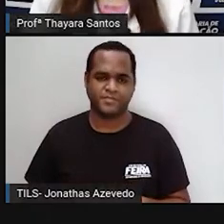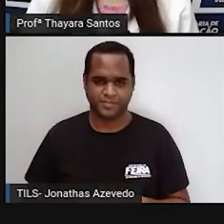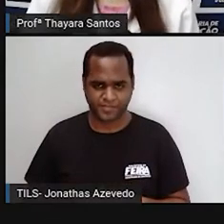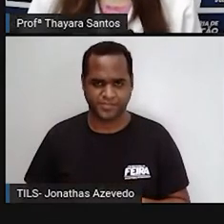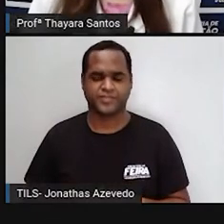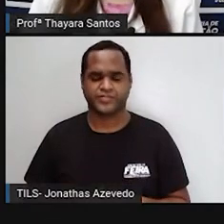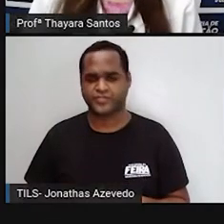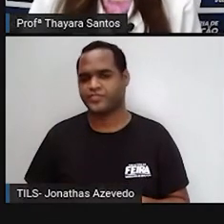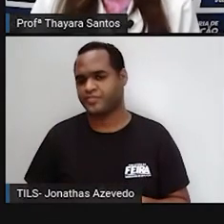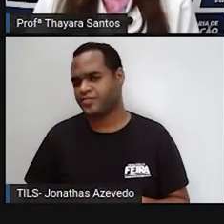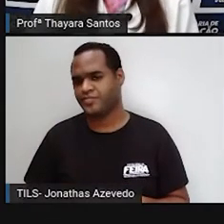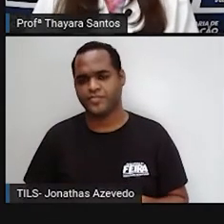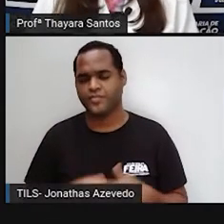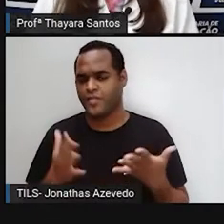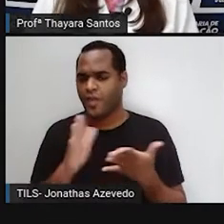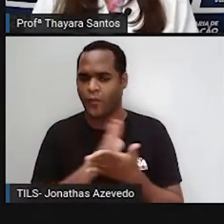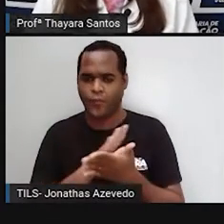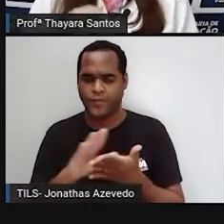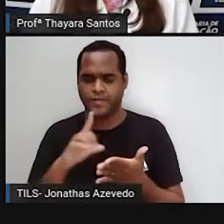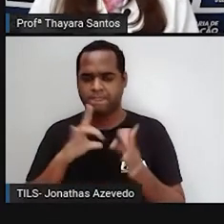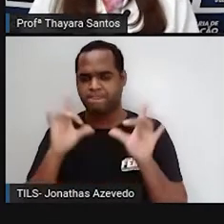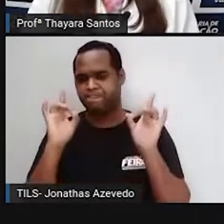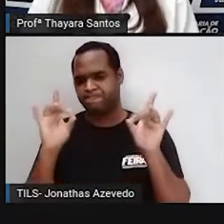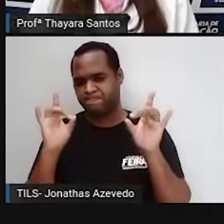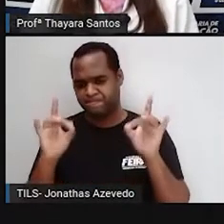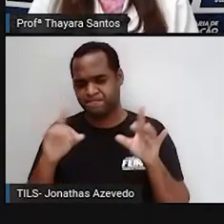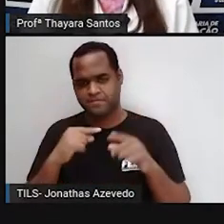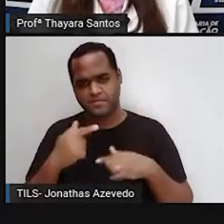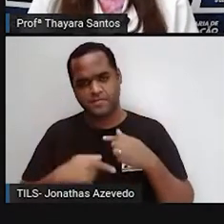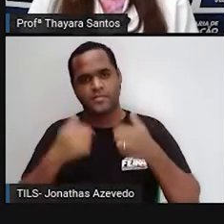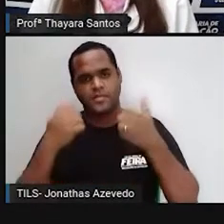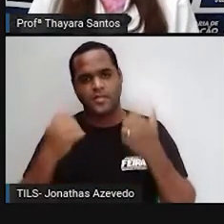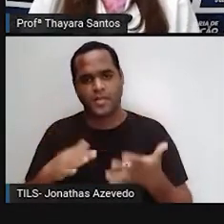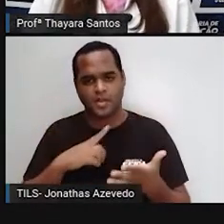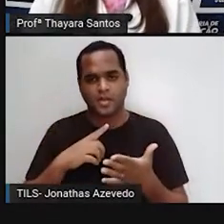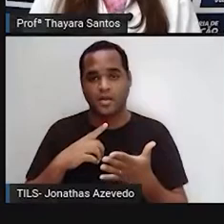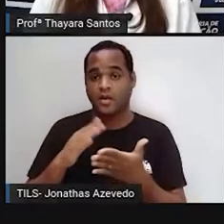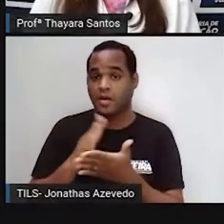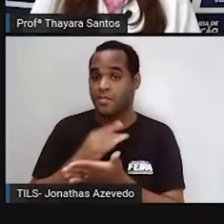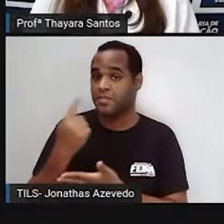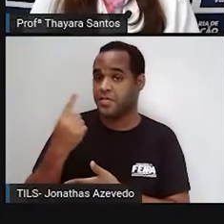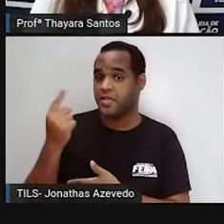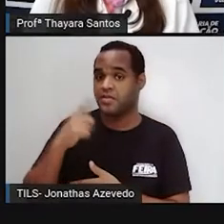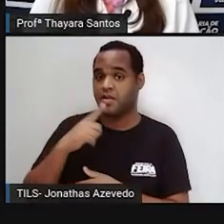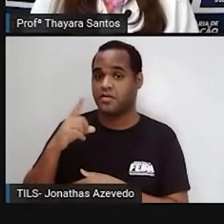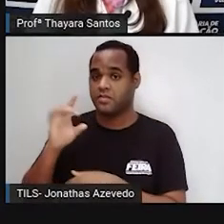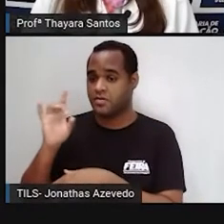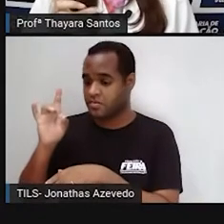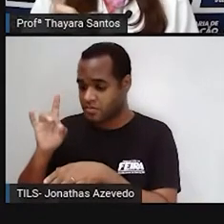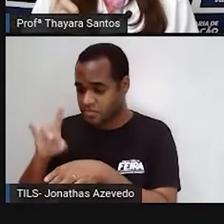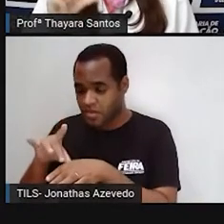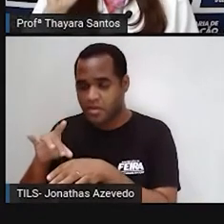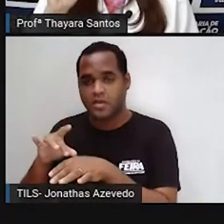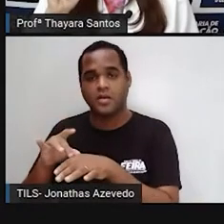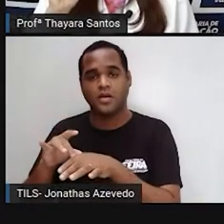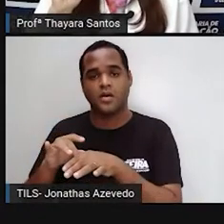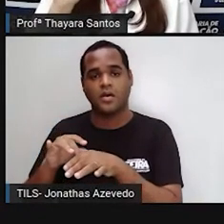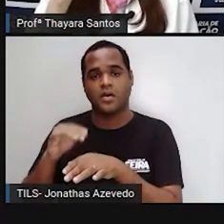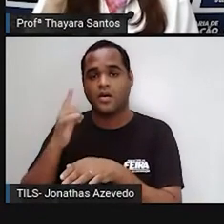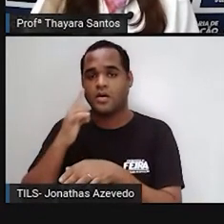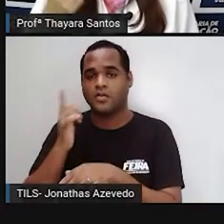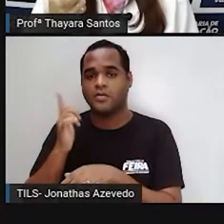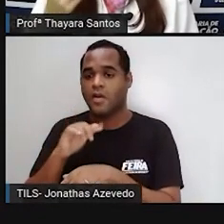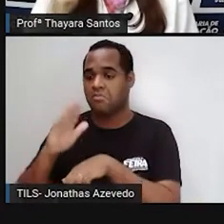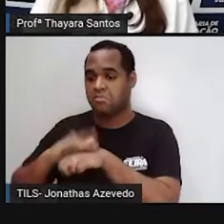Agora, tem alguns casos especiais de reprodução. O primeiro deles é o que a gente chama de autofecundação. Auto quer dizer que aquele